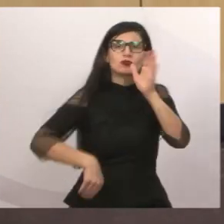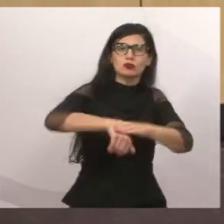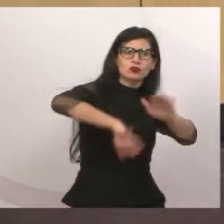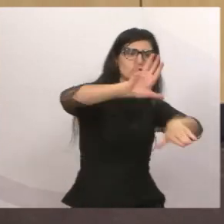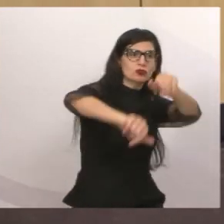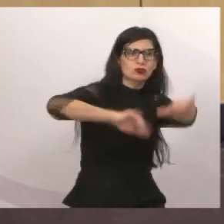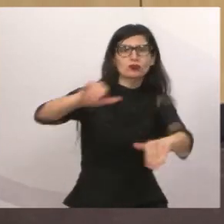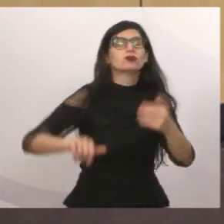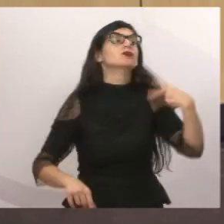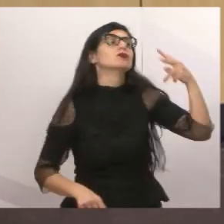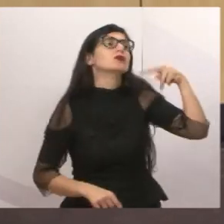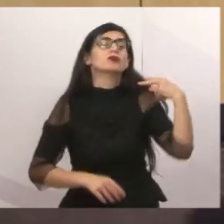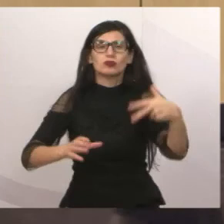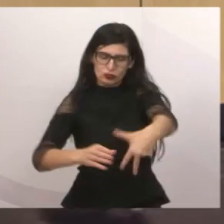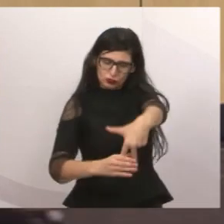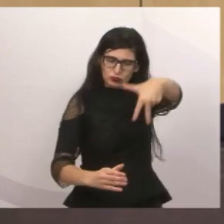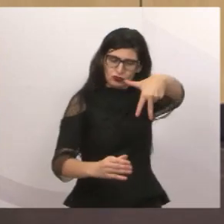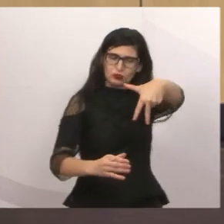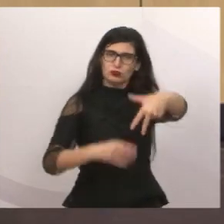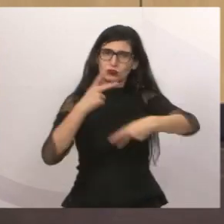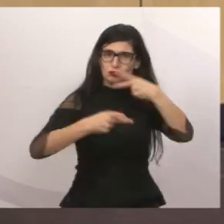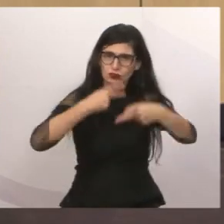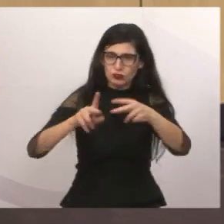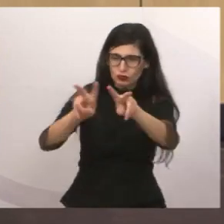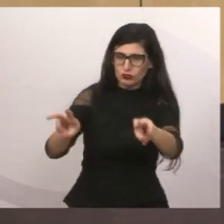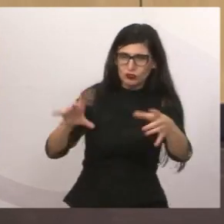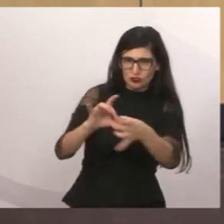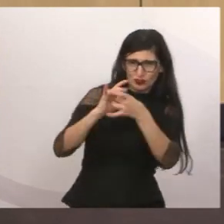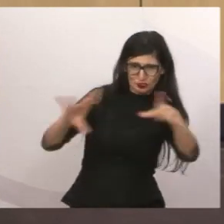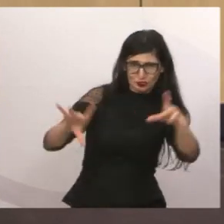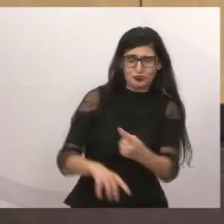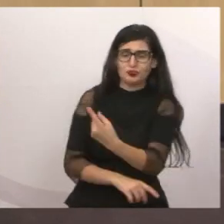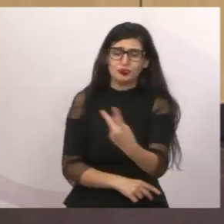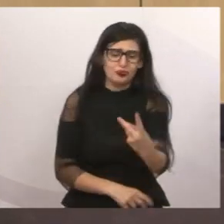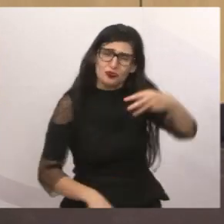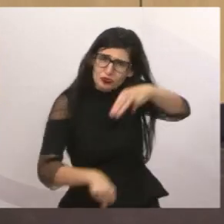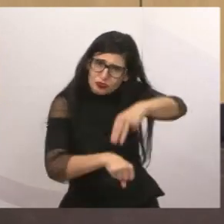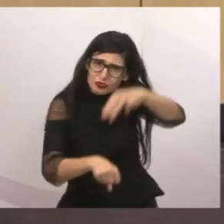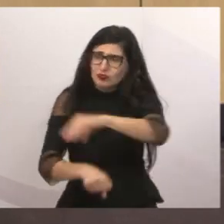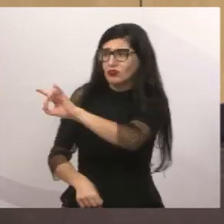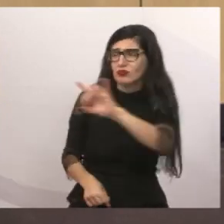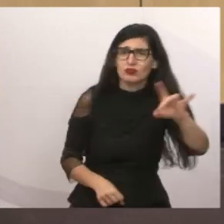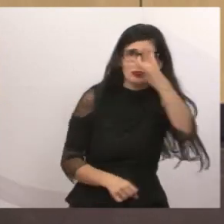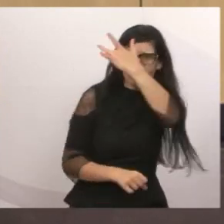inscritos para fazer uso da palavra nos temas livres. Serão 12 minutos para cada orador.